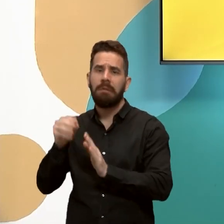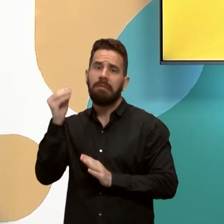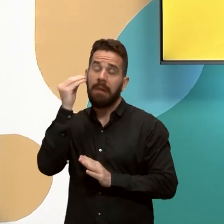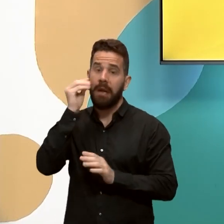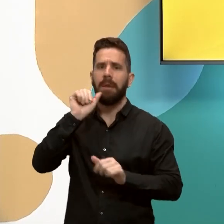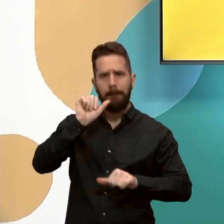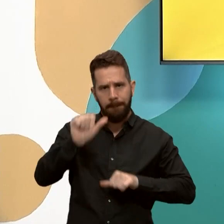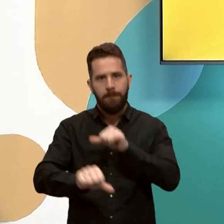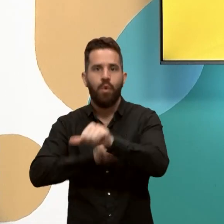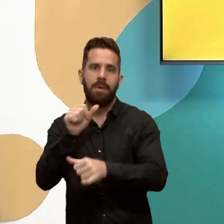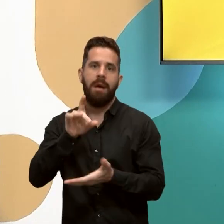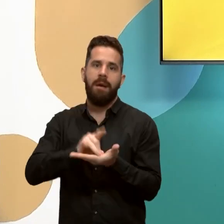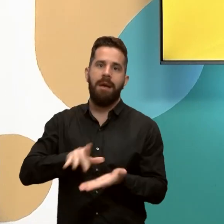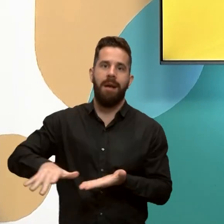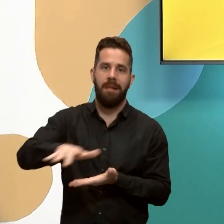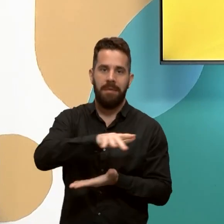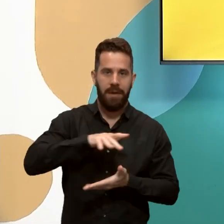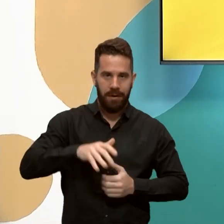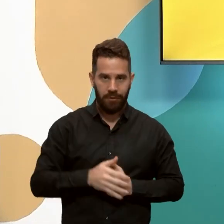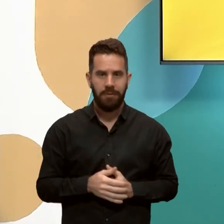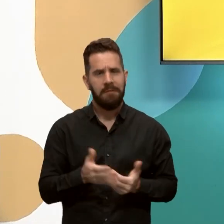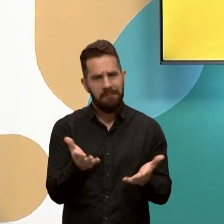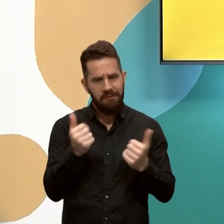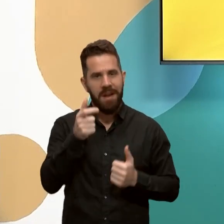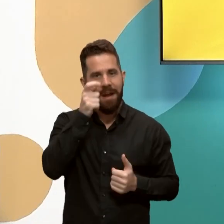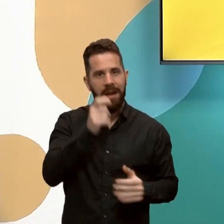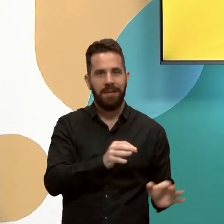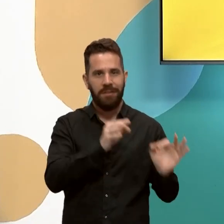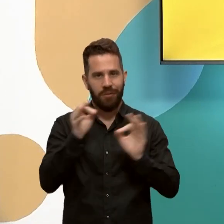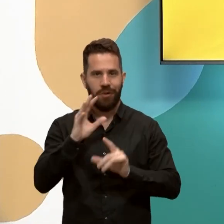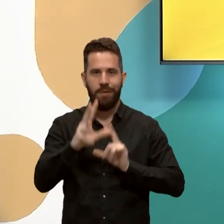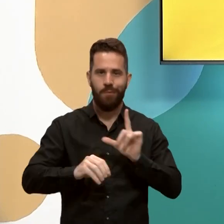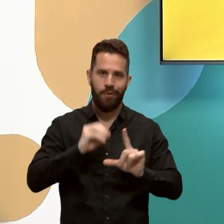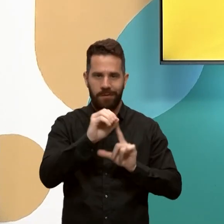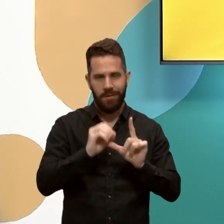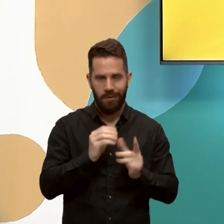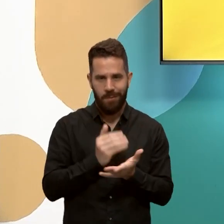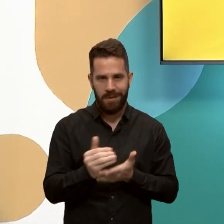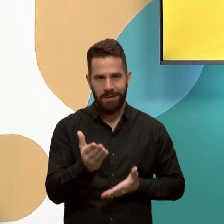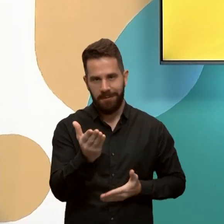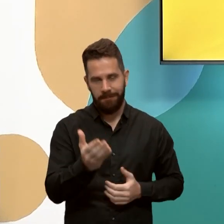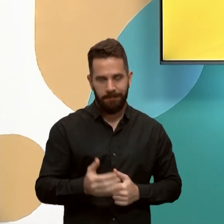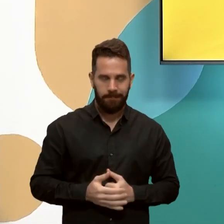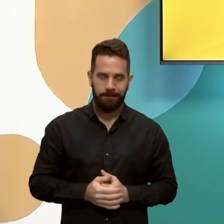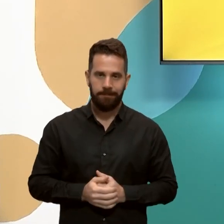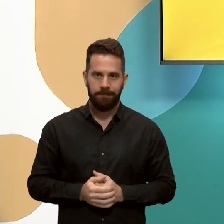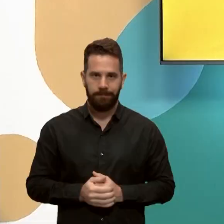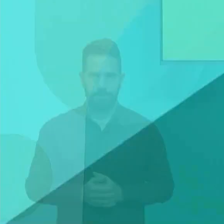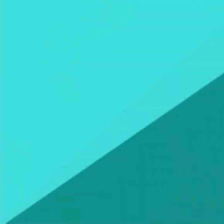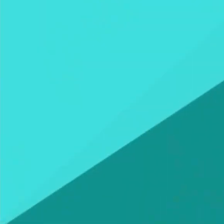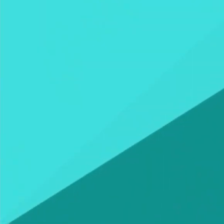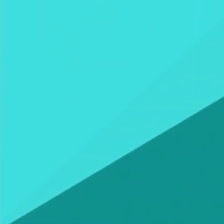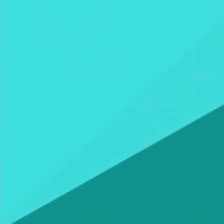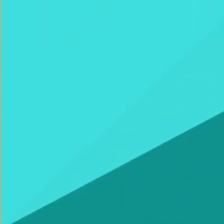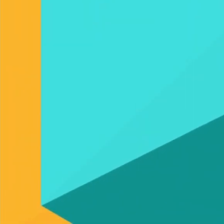pouco essa realidade. Fique conosco, o Mundo UFG está só começando.